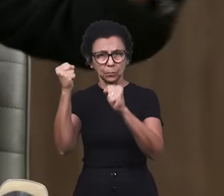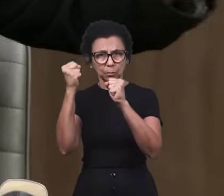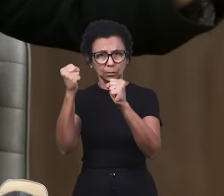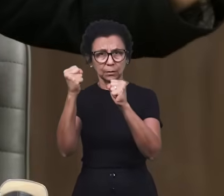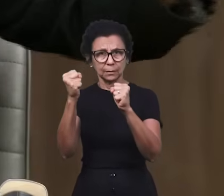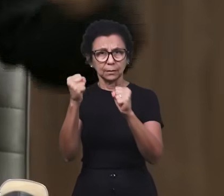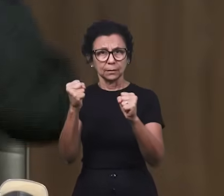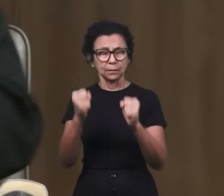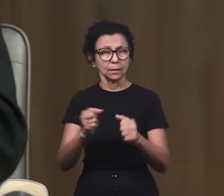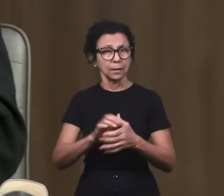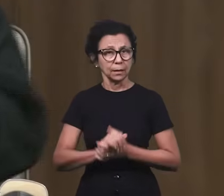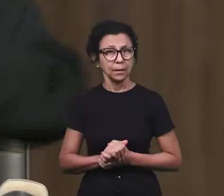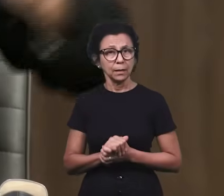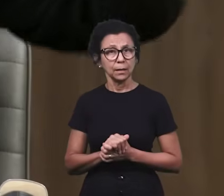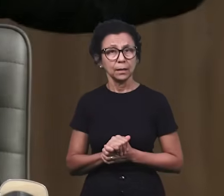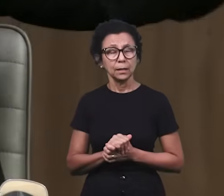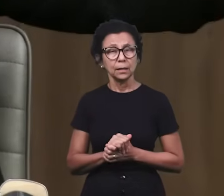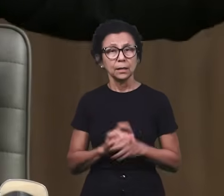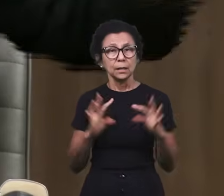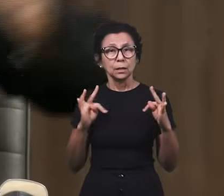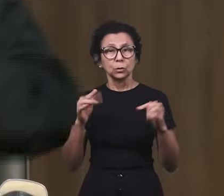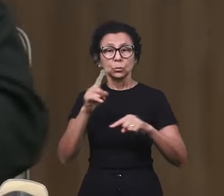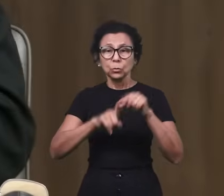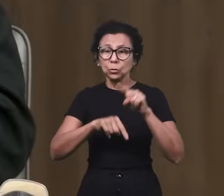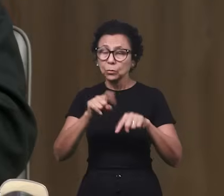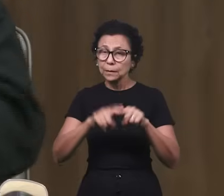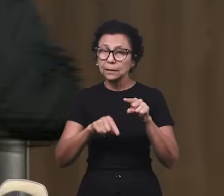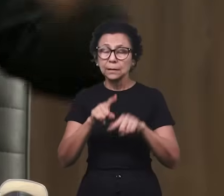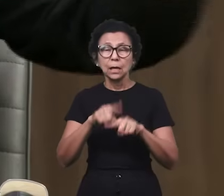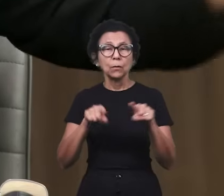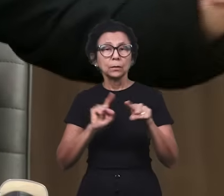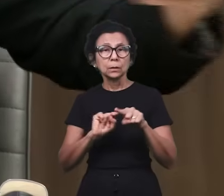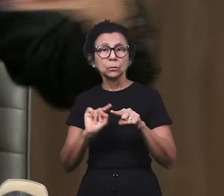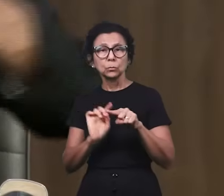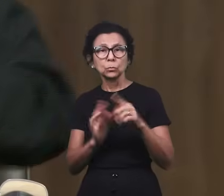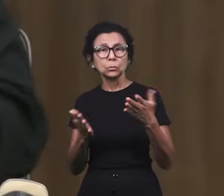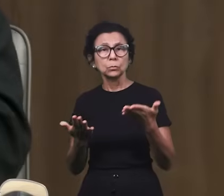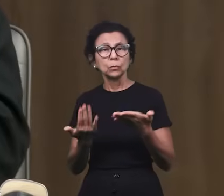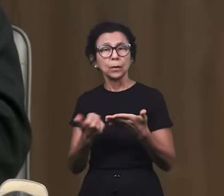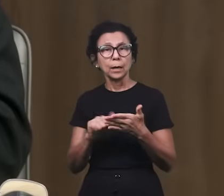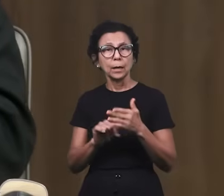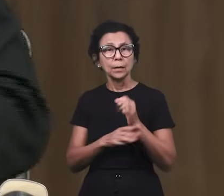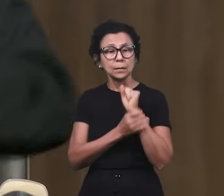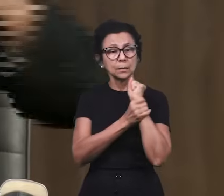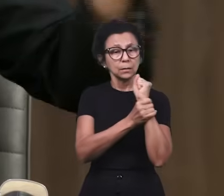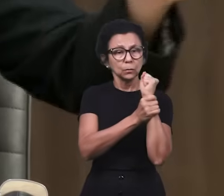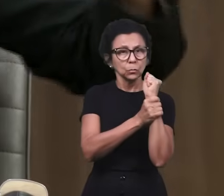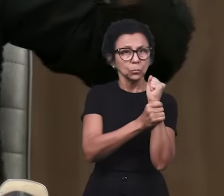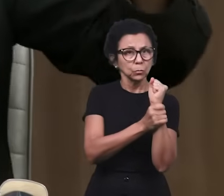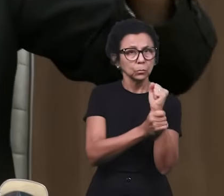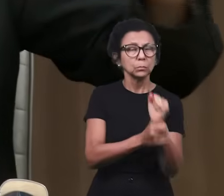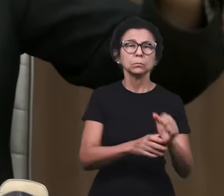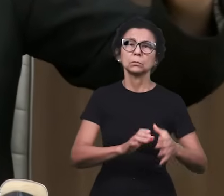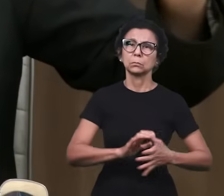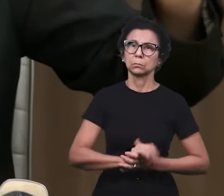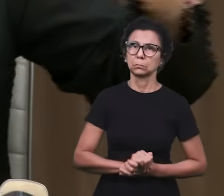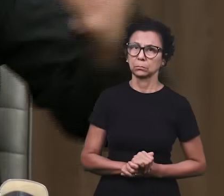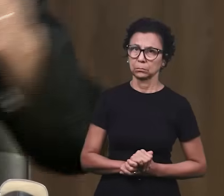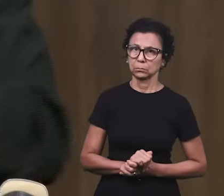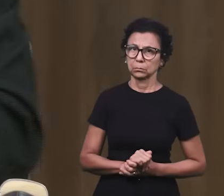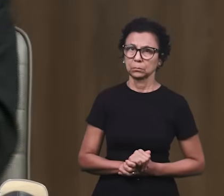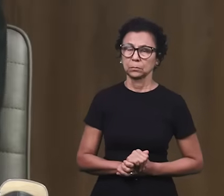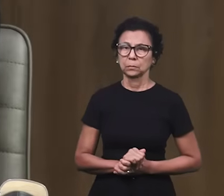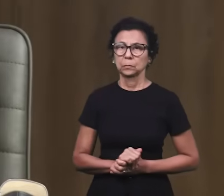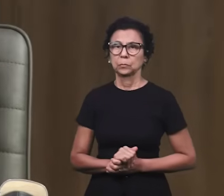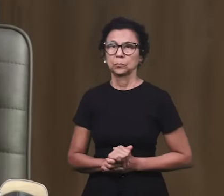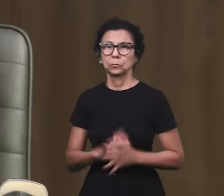Todo o resto é guardado. A Arca da Aliança, a pia de bronze, o altar de incenso, tudo sendo guardado o